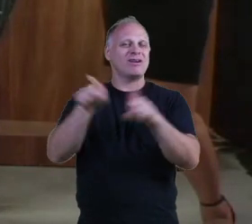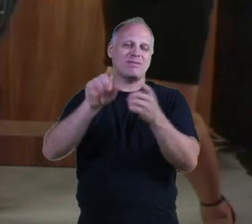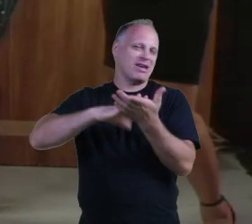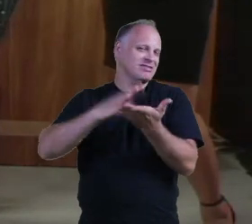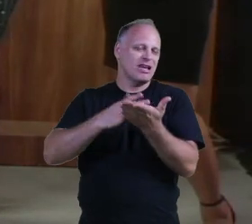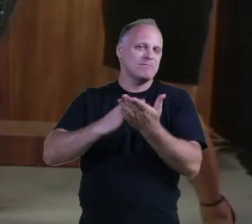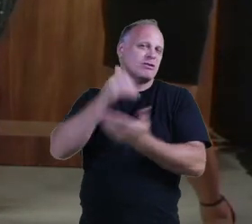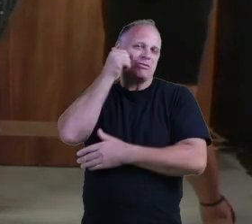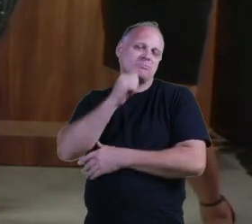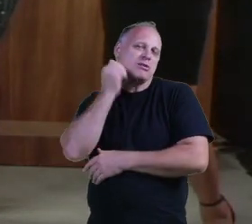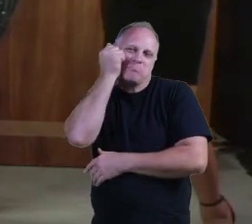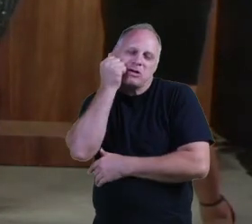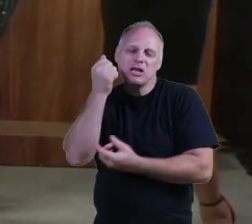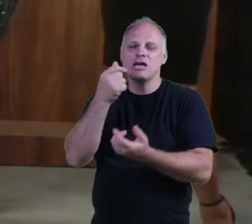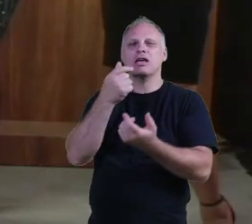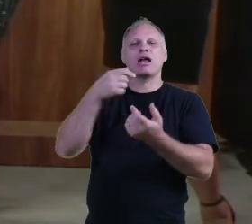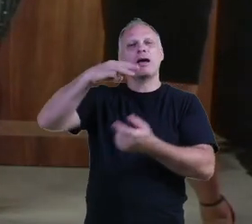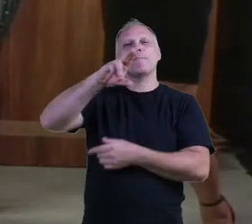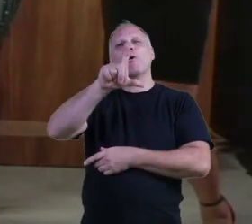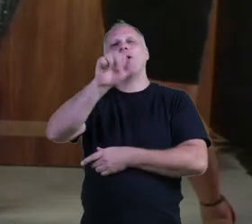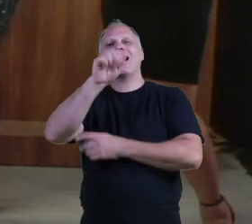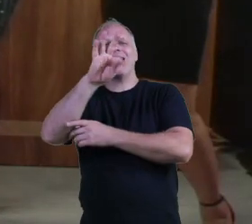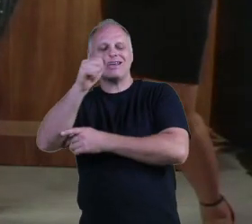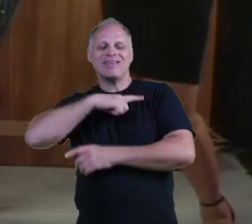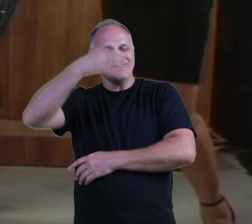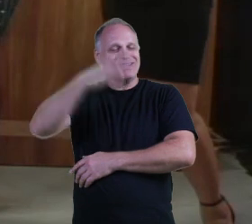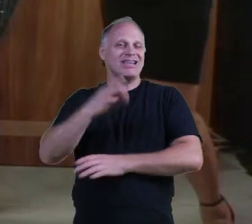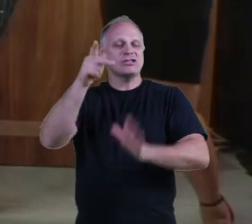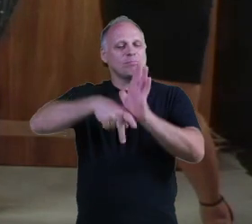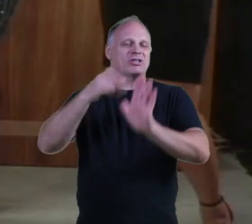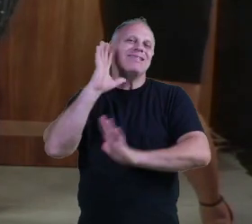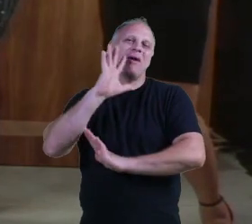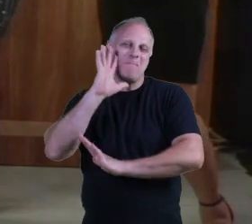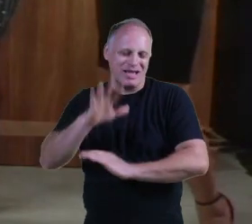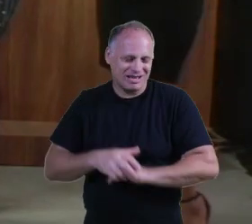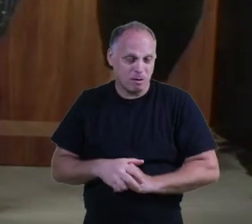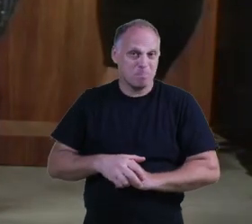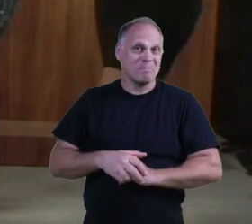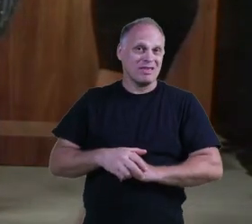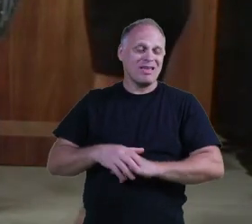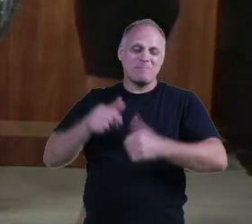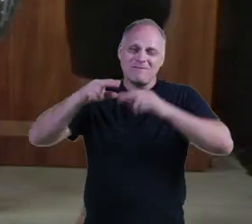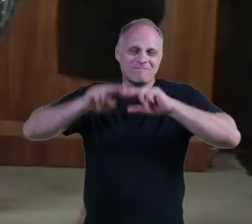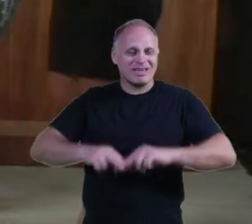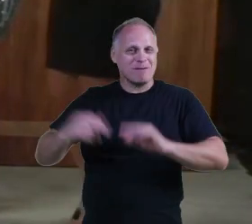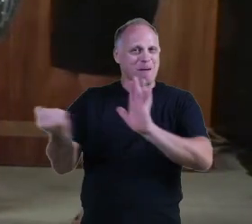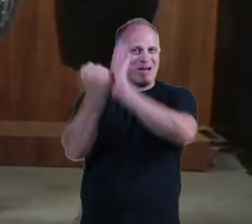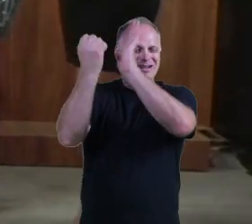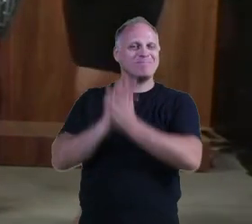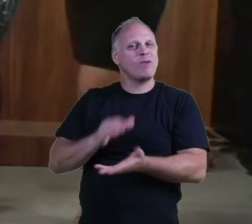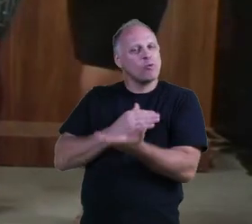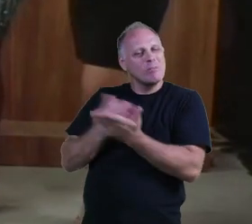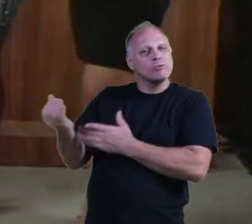e vai ter um trio elétrico, onde a gente vai tocar umas marchinhas de carnaval também, e